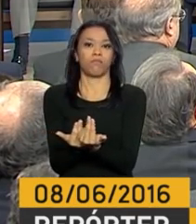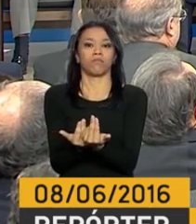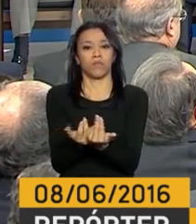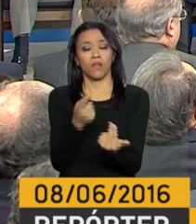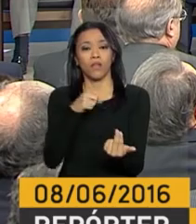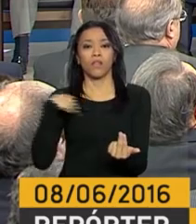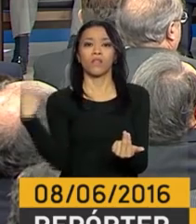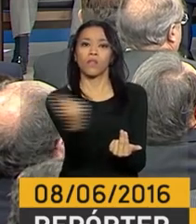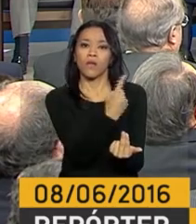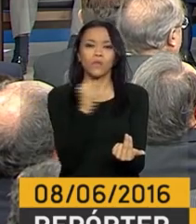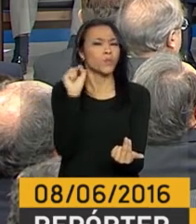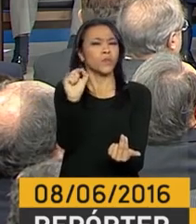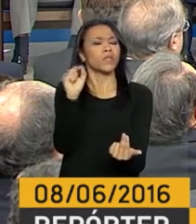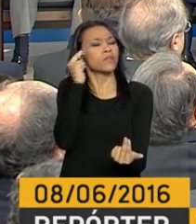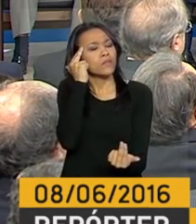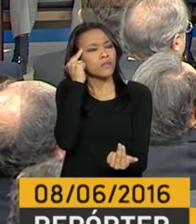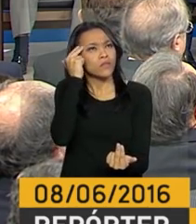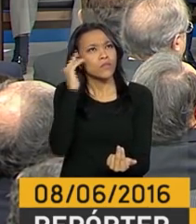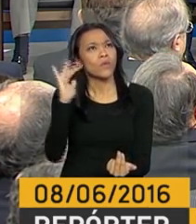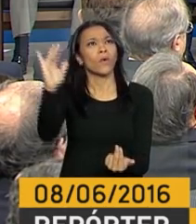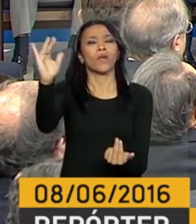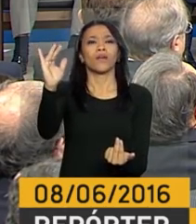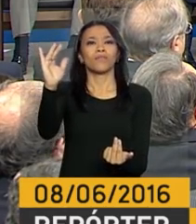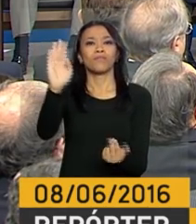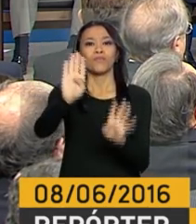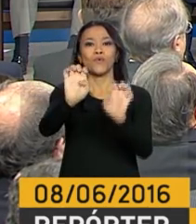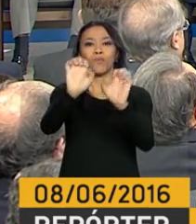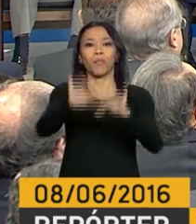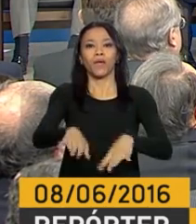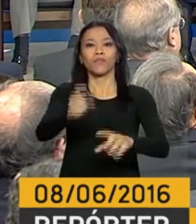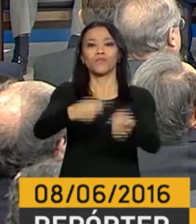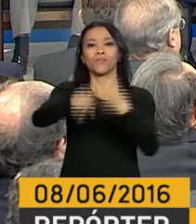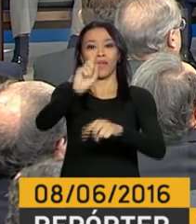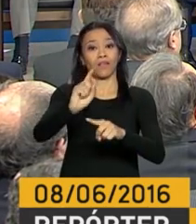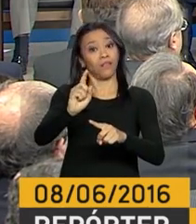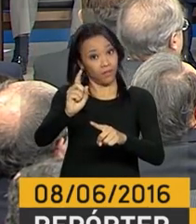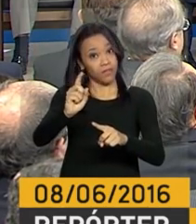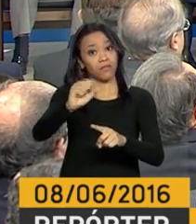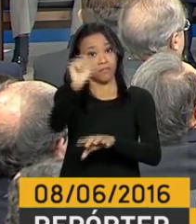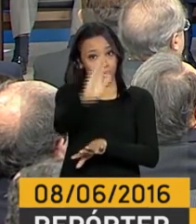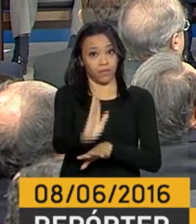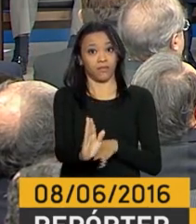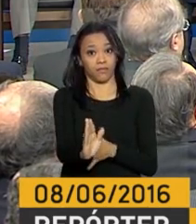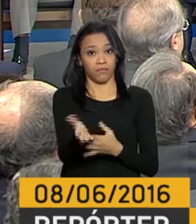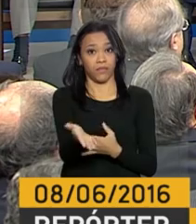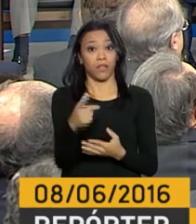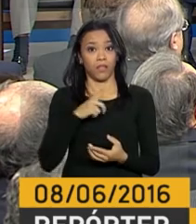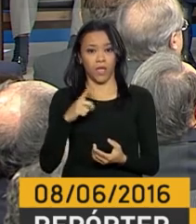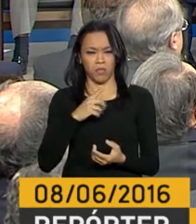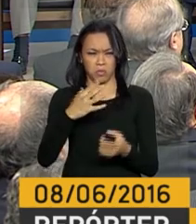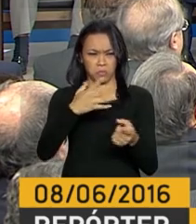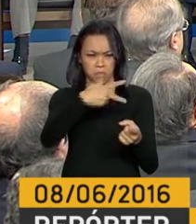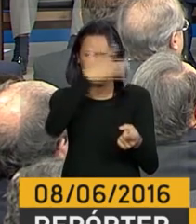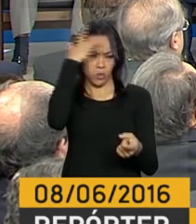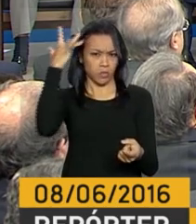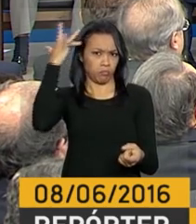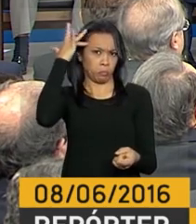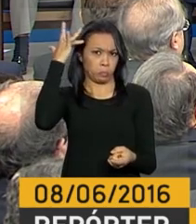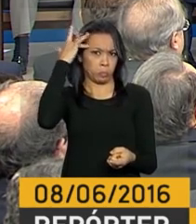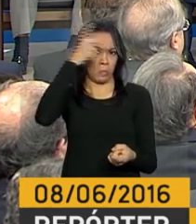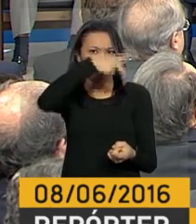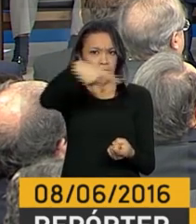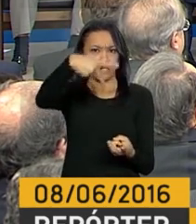nós sonhamos no bem do Brasil e pro bem do Brasil temos aqui presidente de grandes grupos e